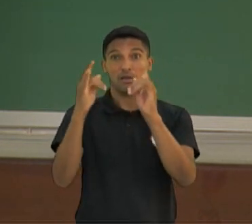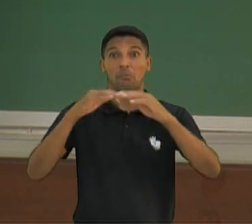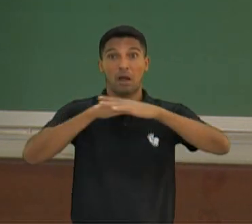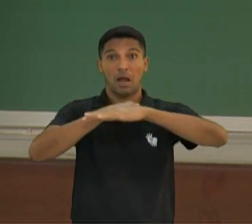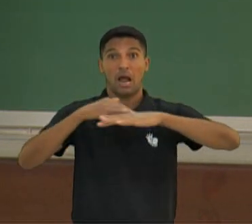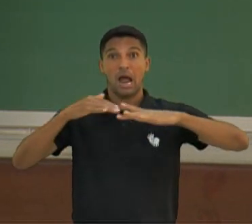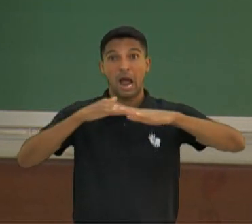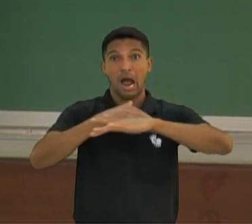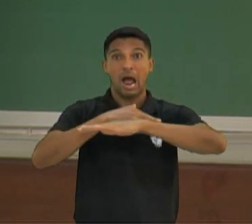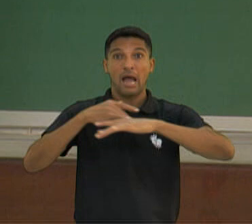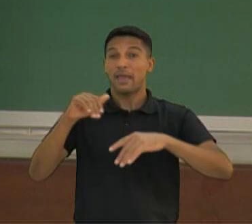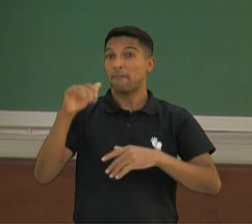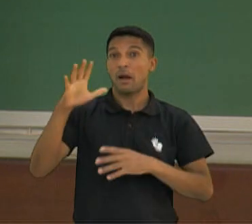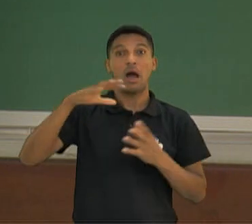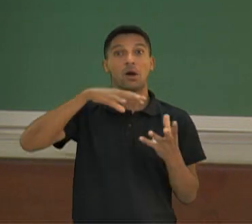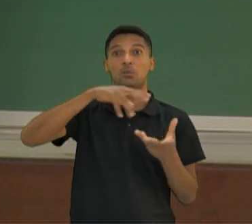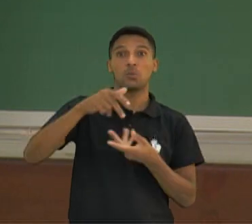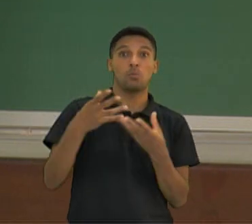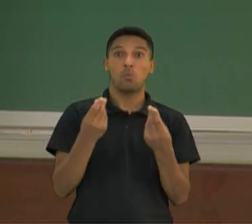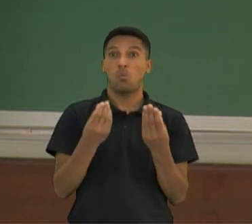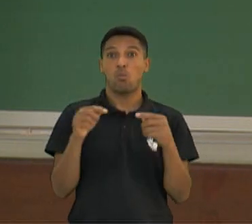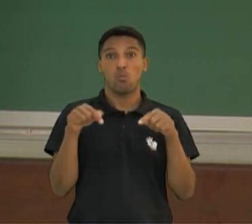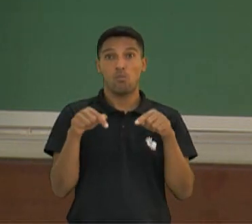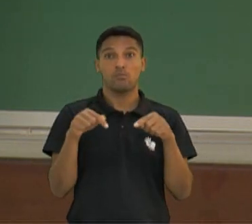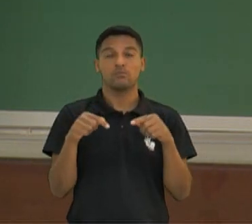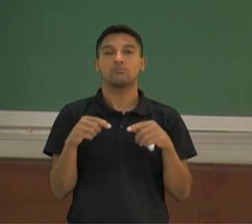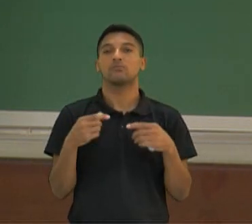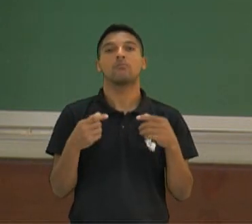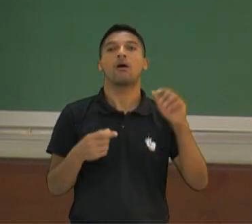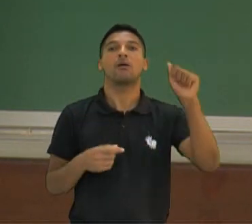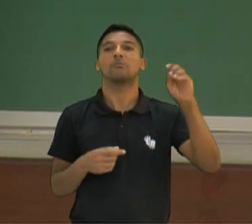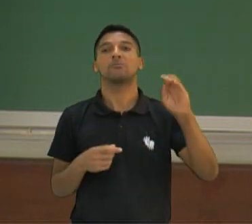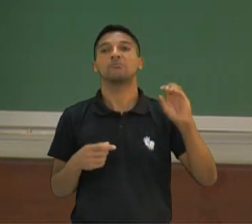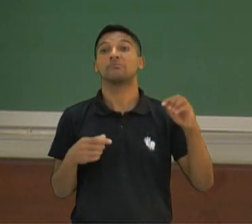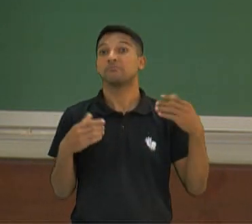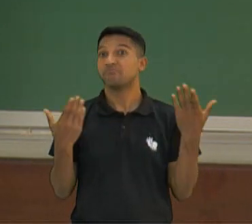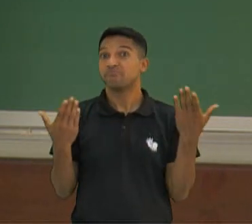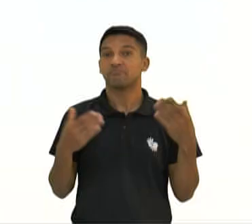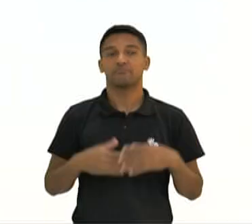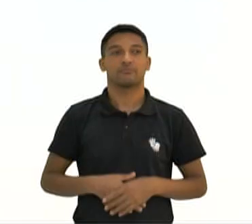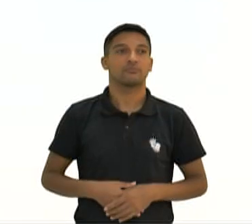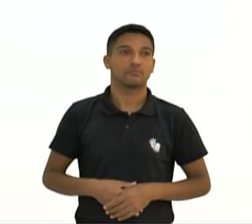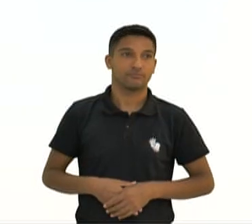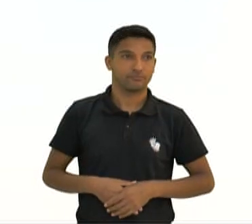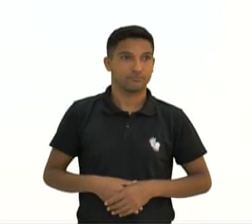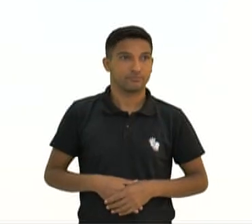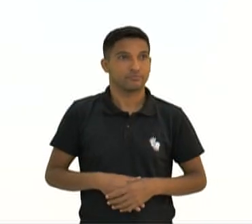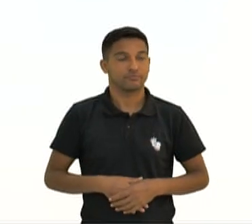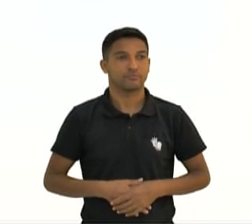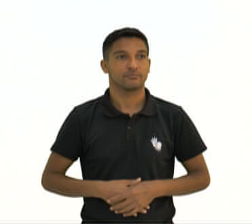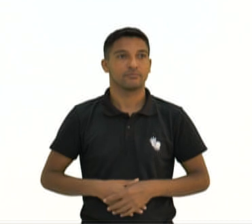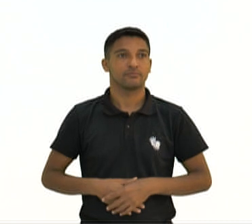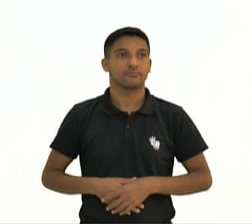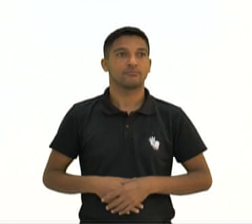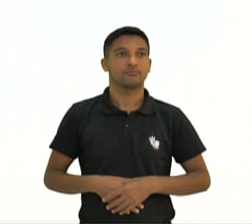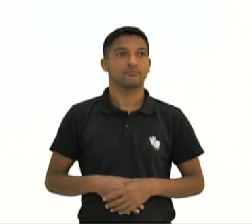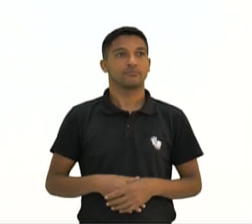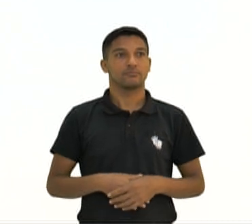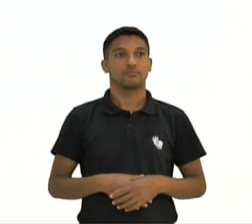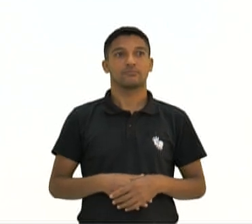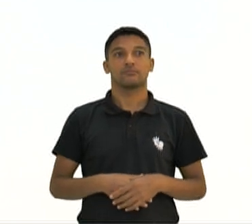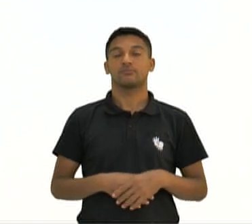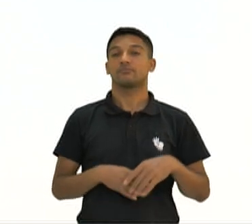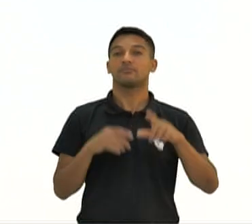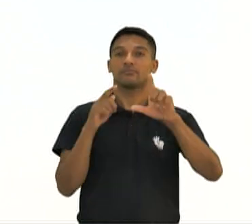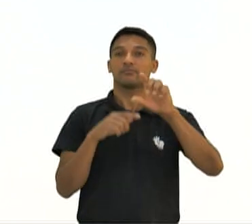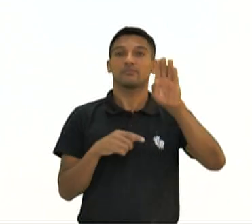na China. B, Tóquio, no Japão. C, Nova Delhi, na Índia. Ou D, Islamabad. Resposta correta, nós